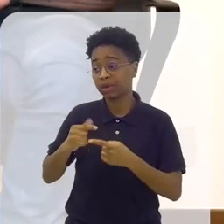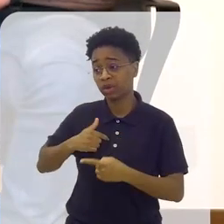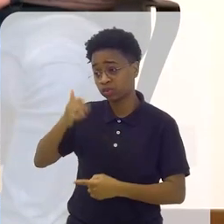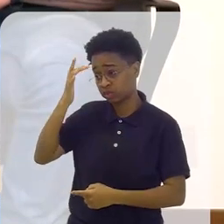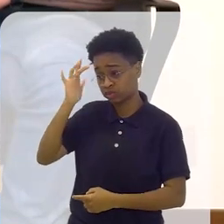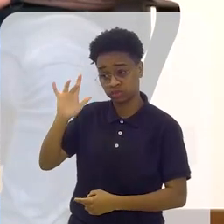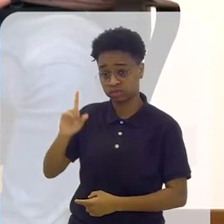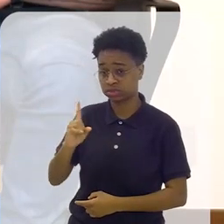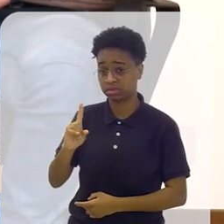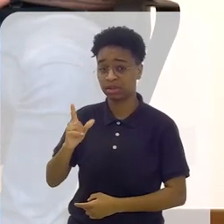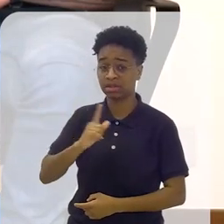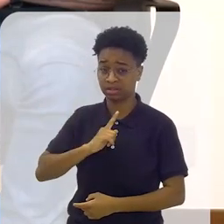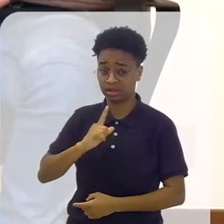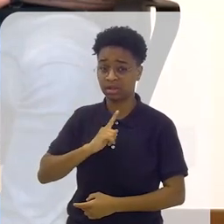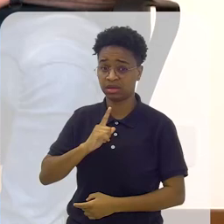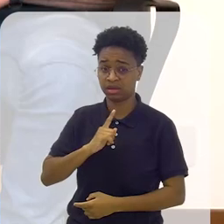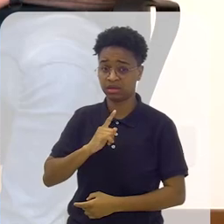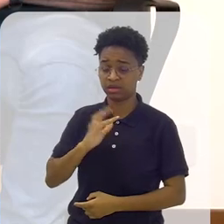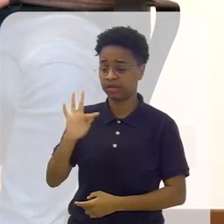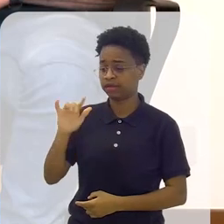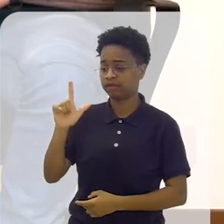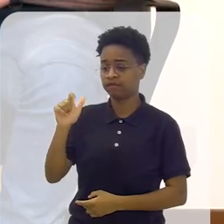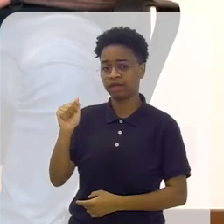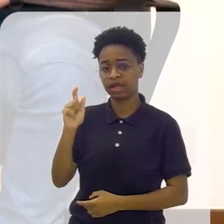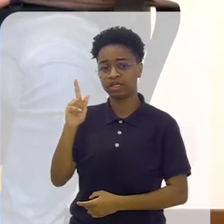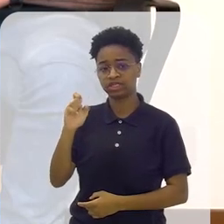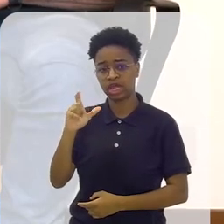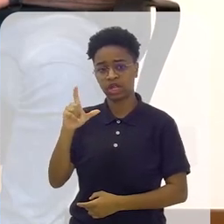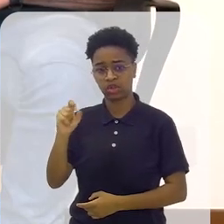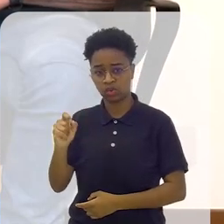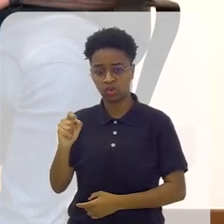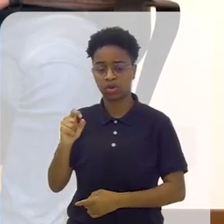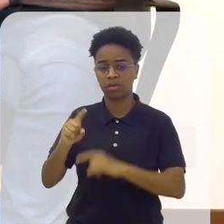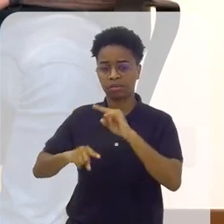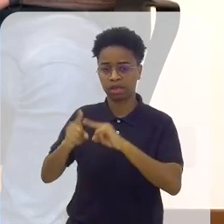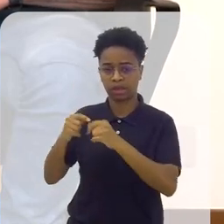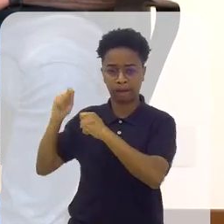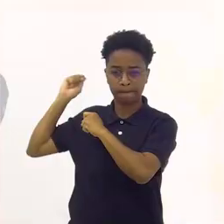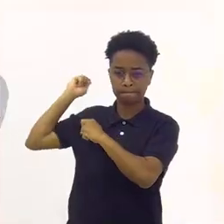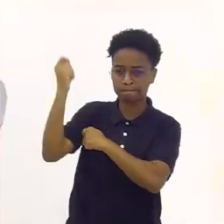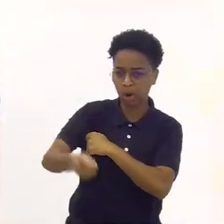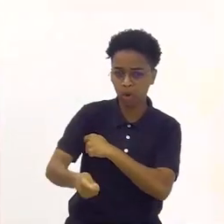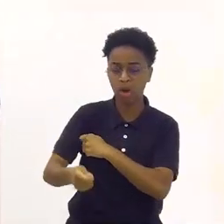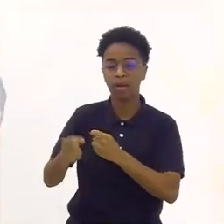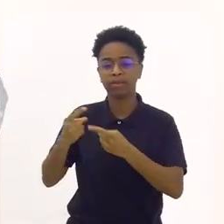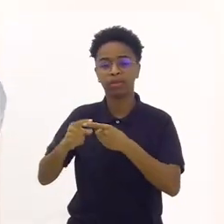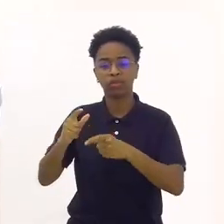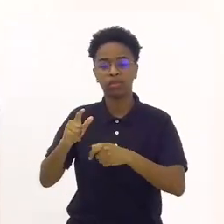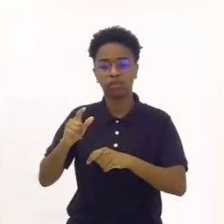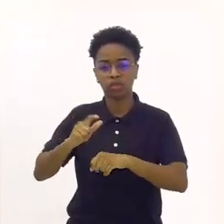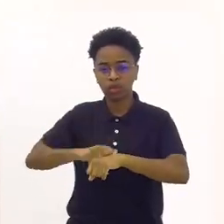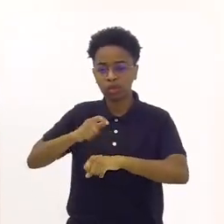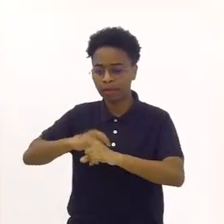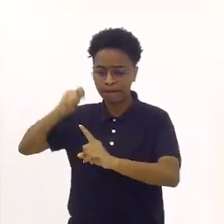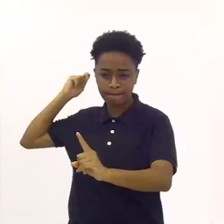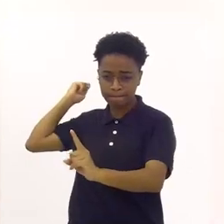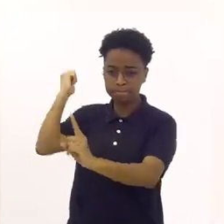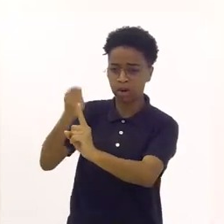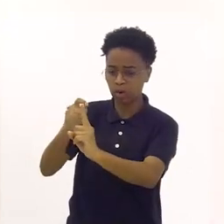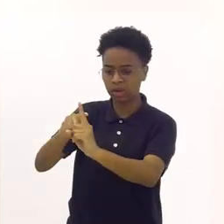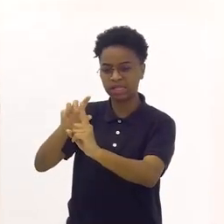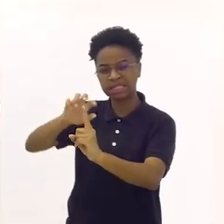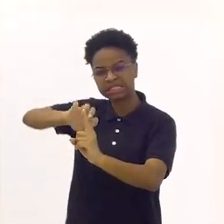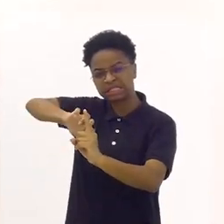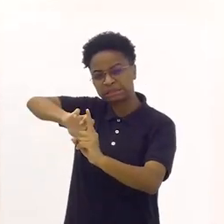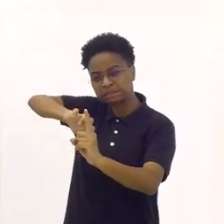eu não sabia nem que existia aquilo, né? Então fui procurar na época, nos livros. Então, quando você bate com aquilo,